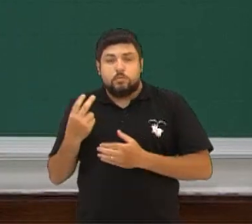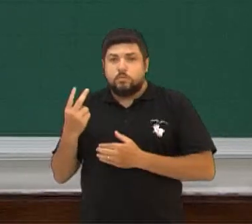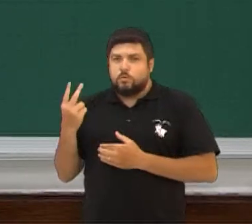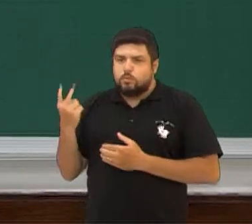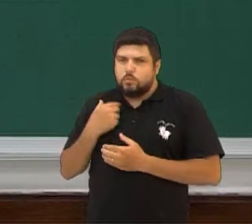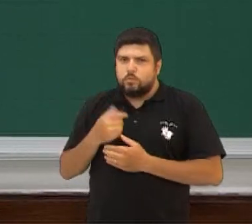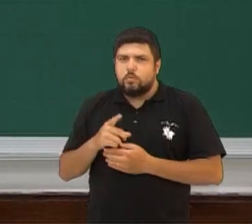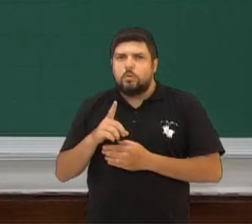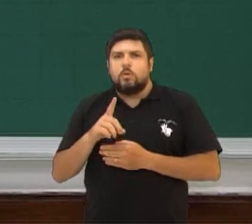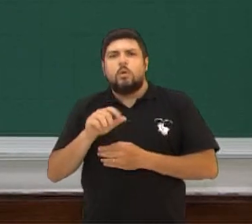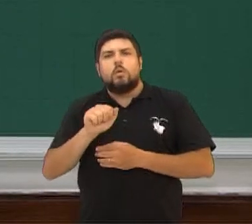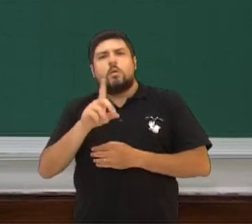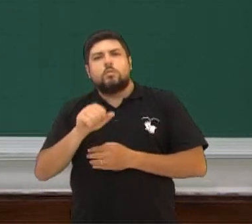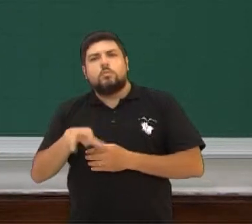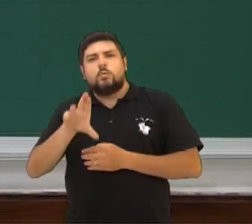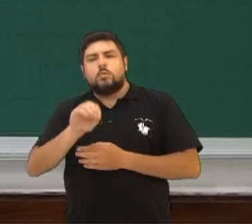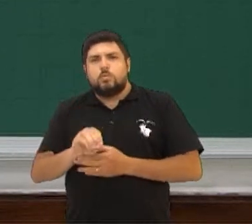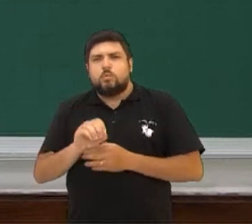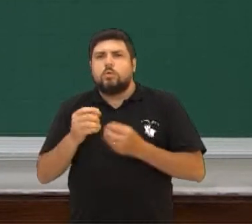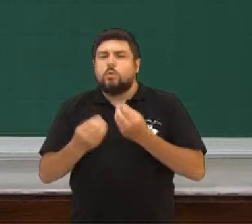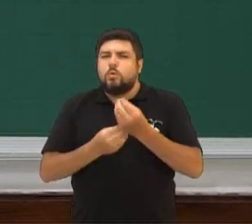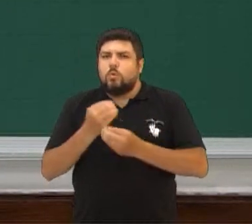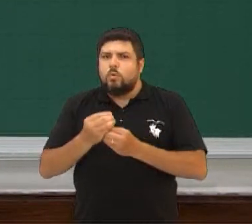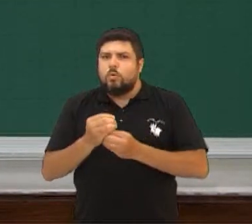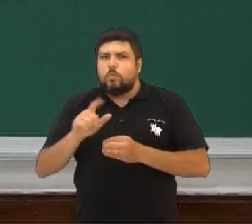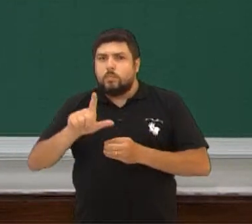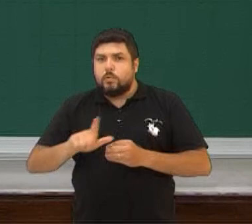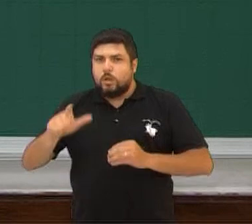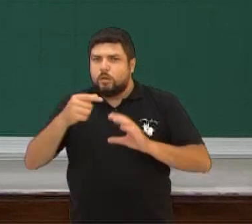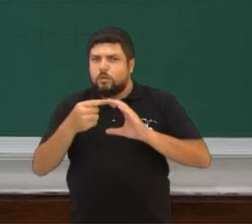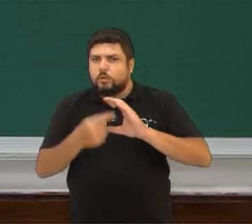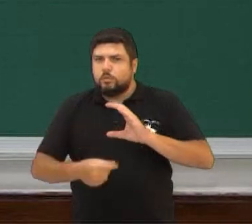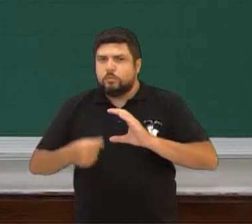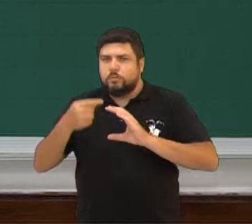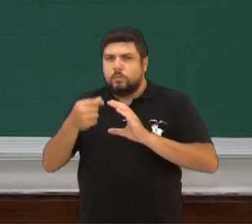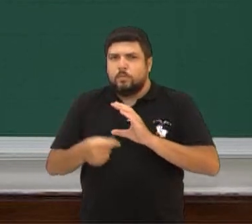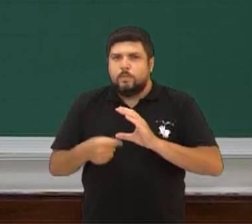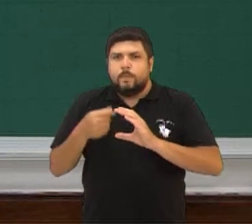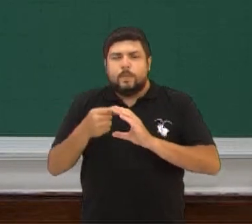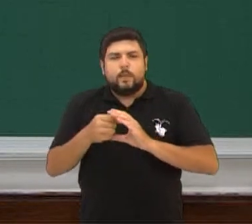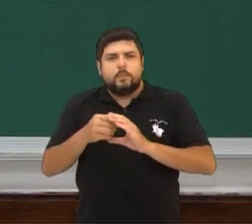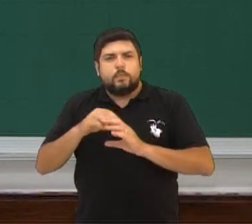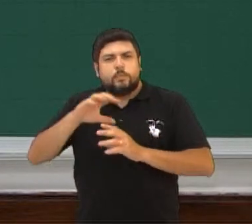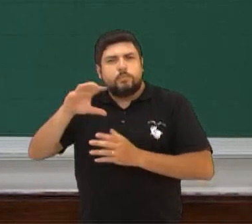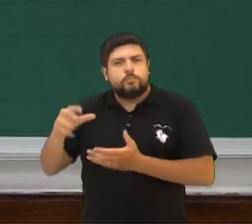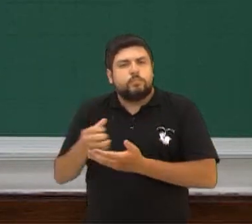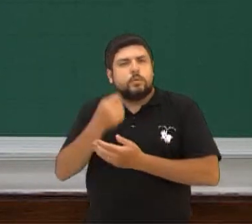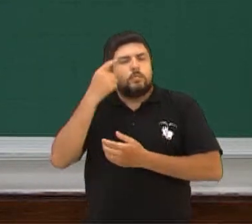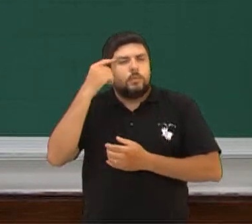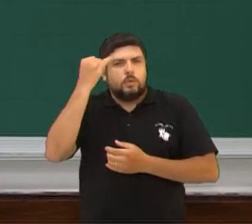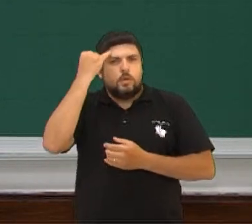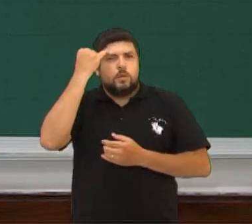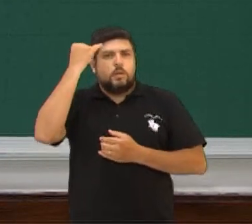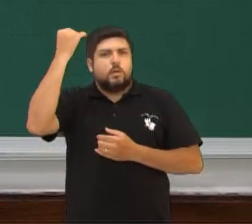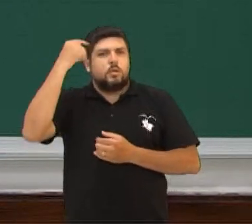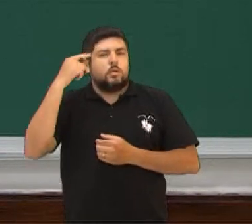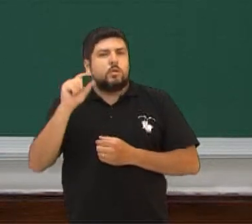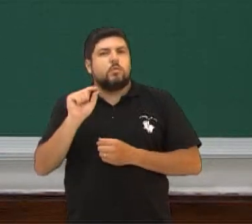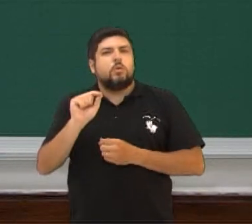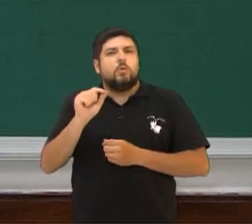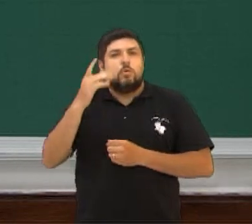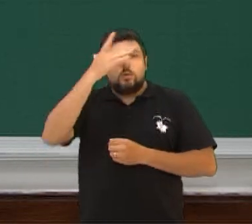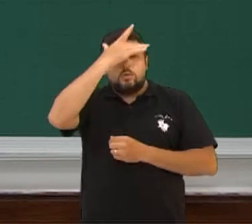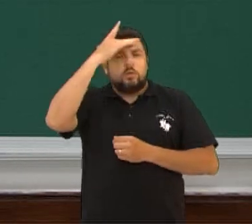Adorno, eles vão dizer que a lógica capitalista se apropriou, né, dessa ideia para fazer com que as pessoas não